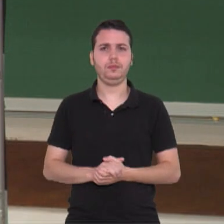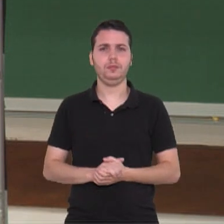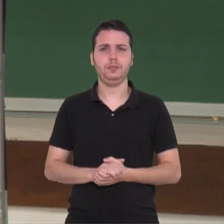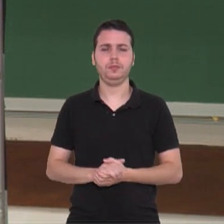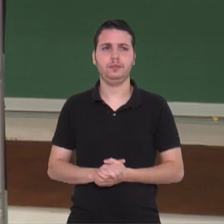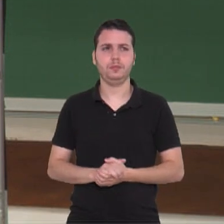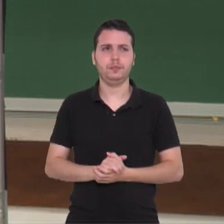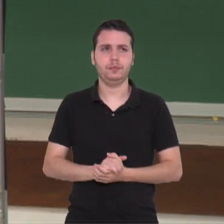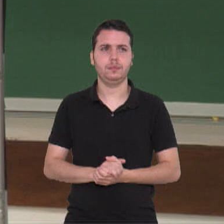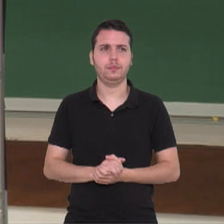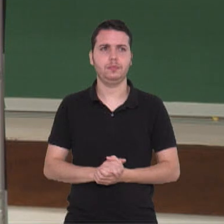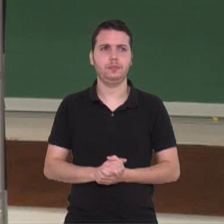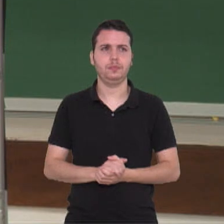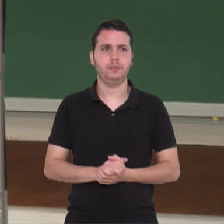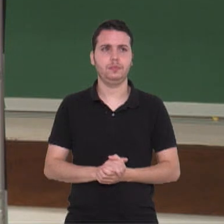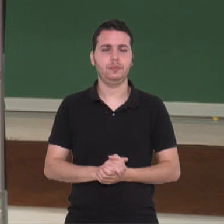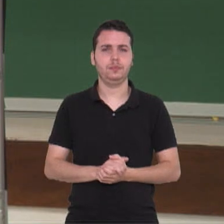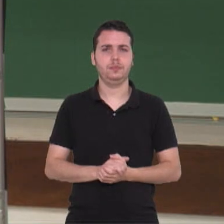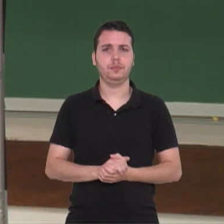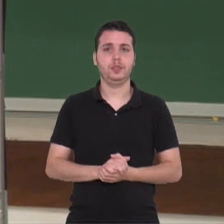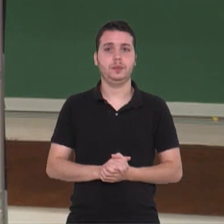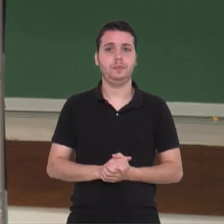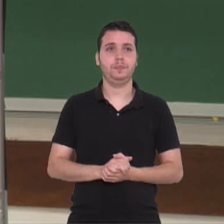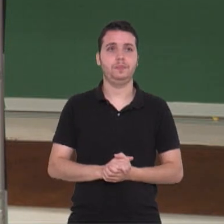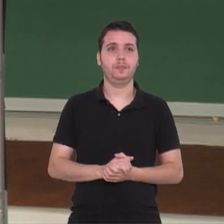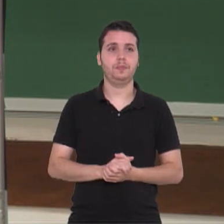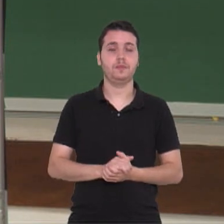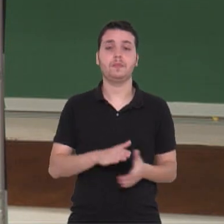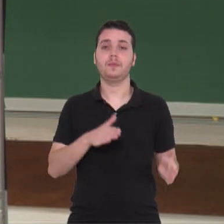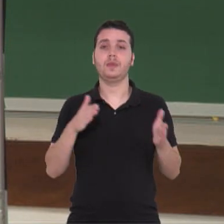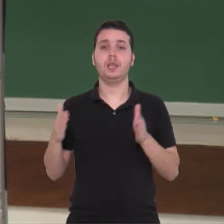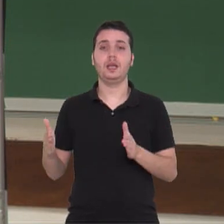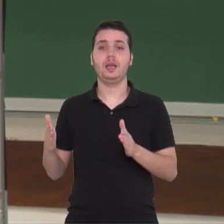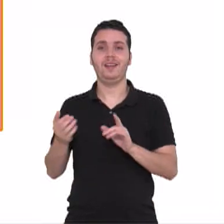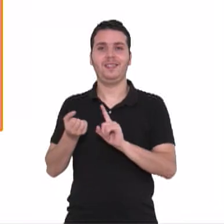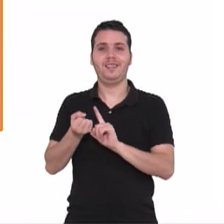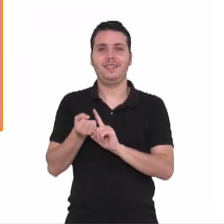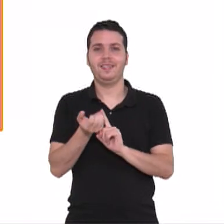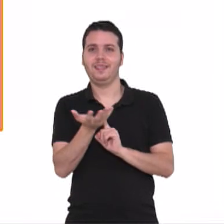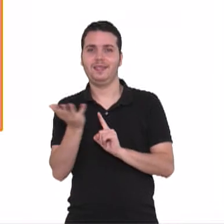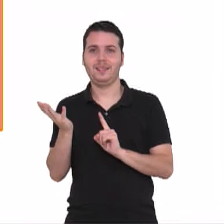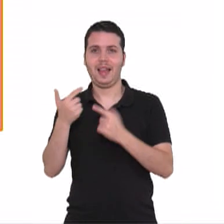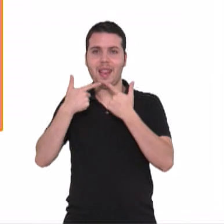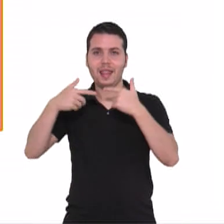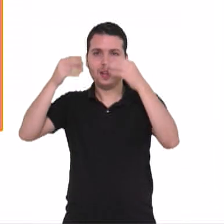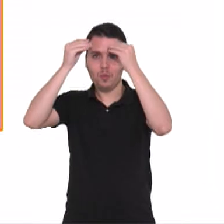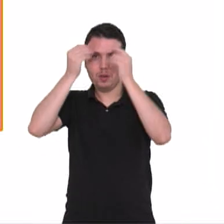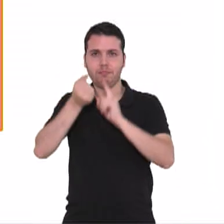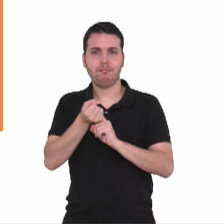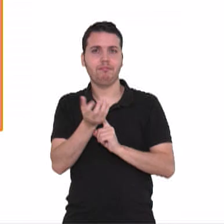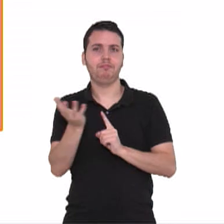personagens. E a linguagem não verbal. Então, olha quanta coisa numa história em